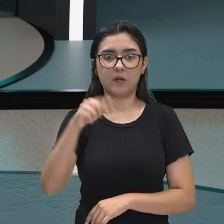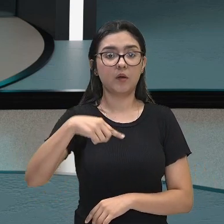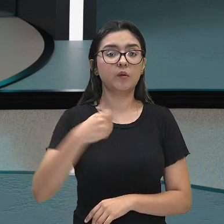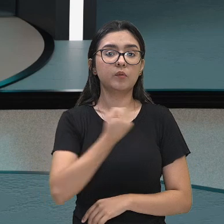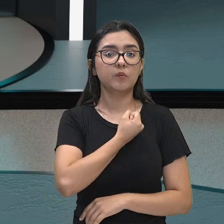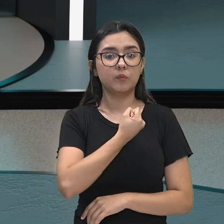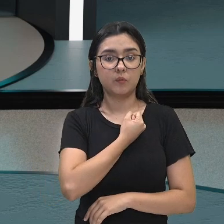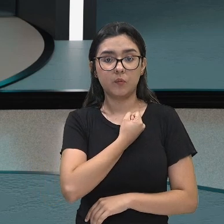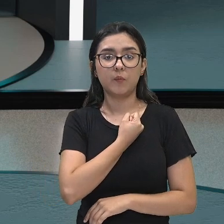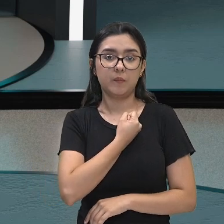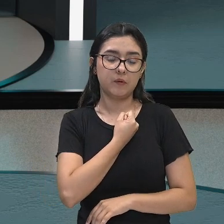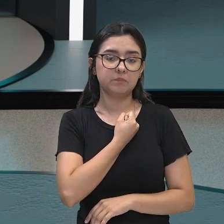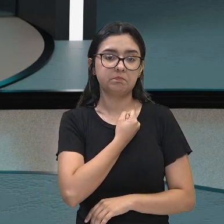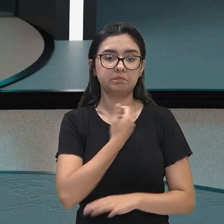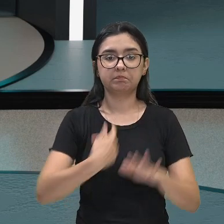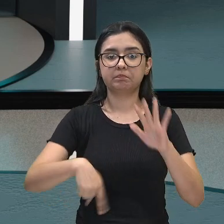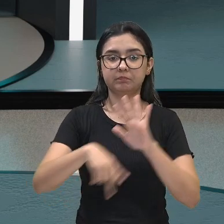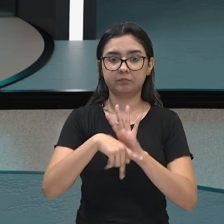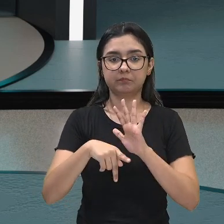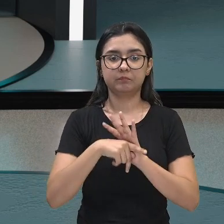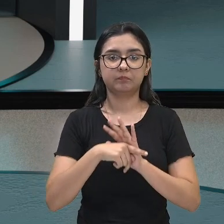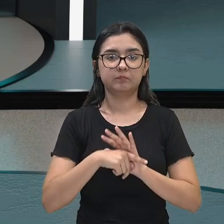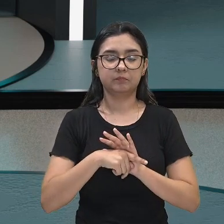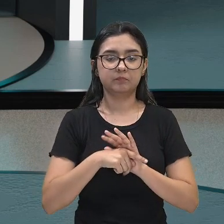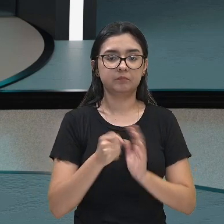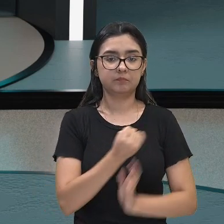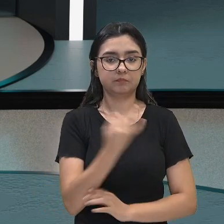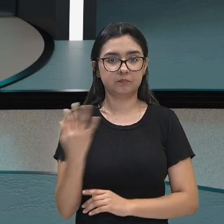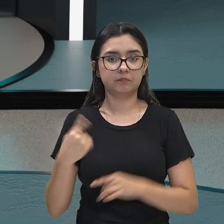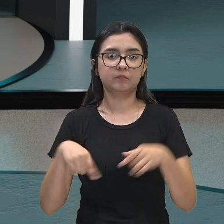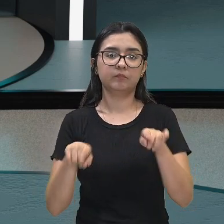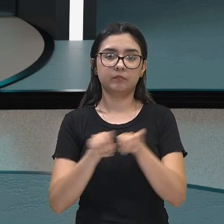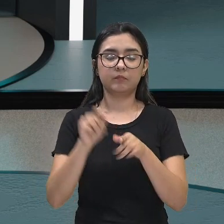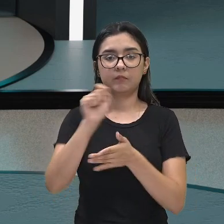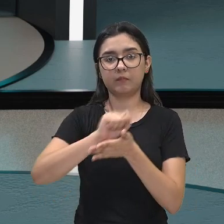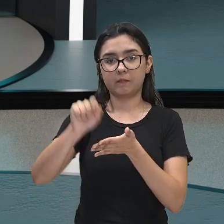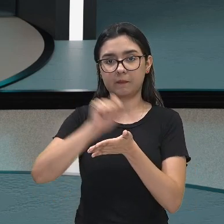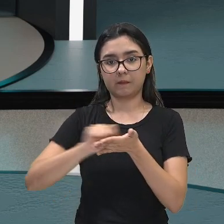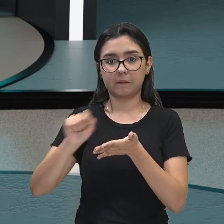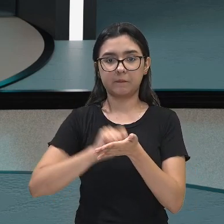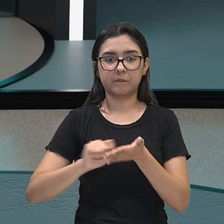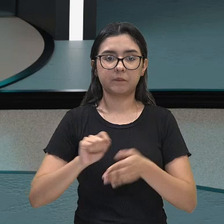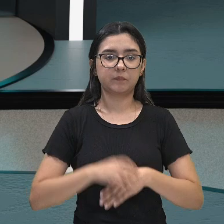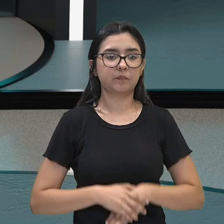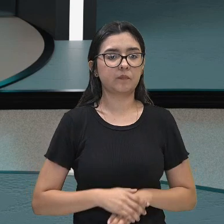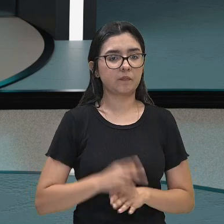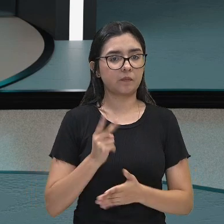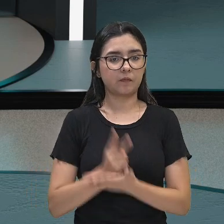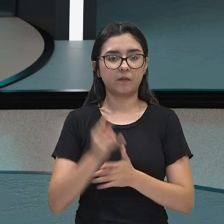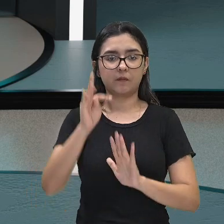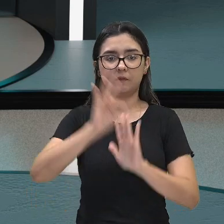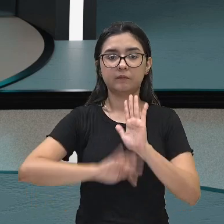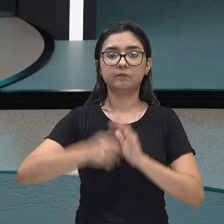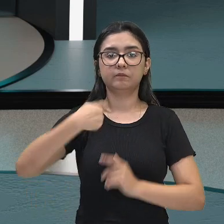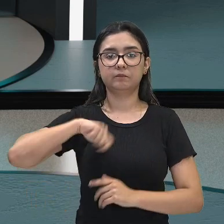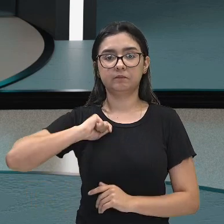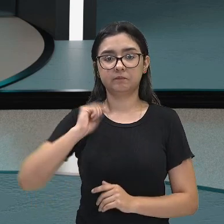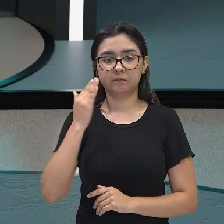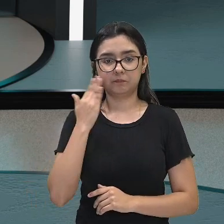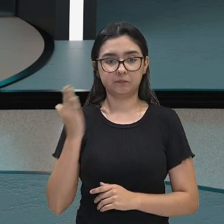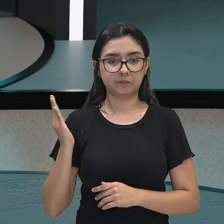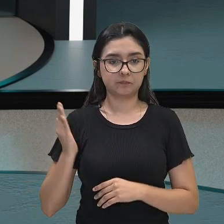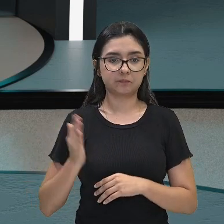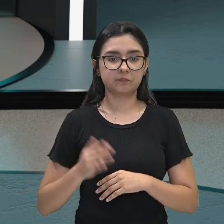a grafia deles e o número por extenso. Eles se encontram reunidos dentro da